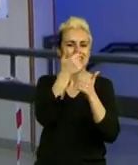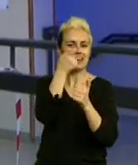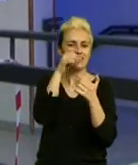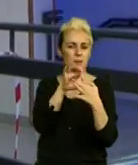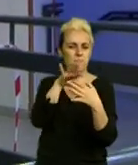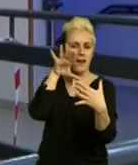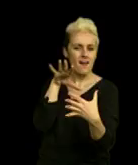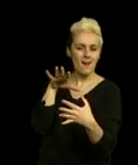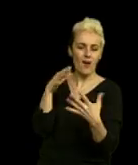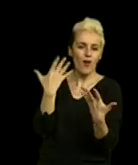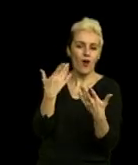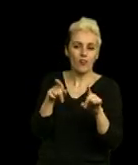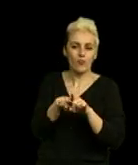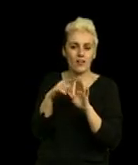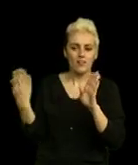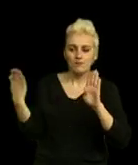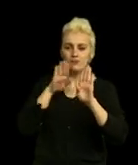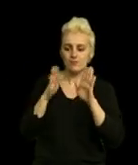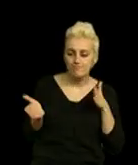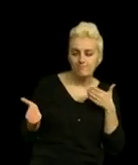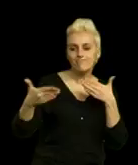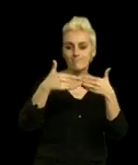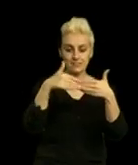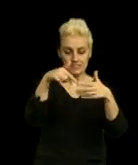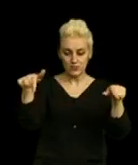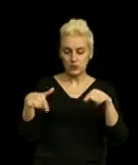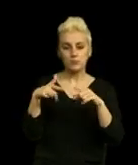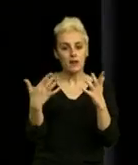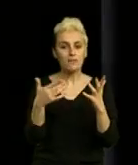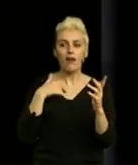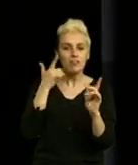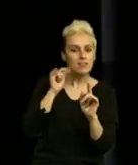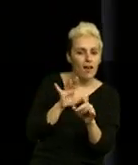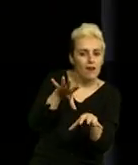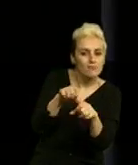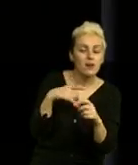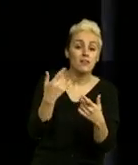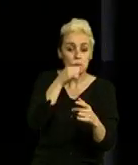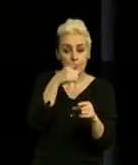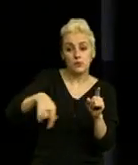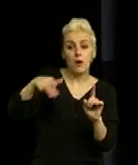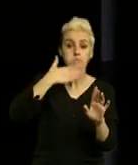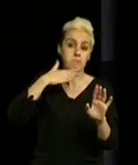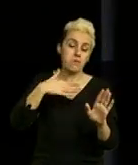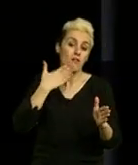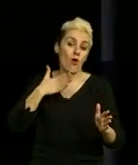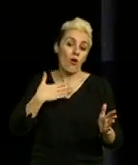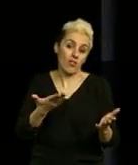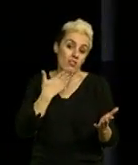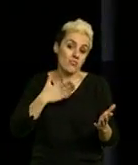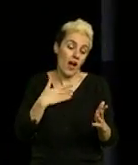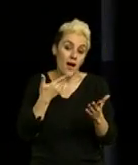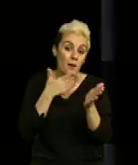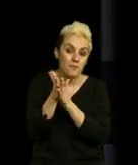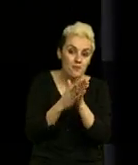cidade ou estão fechados. São oportunidades que nós temos de pessoas que nos emprestam ou que nos facilitam esse